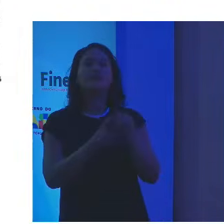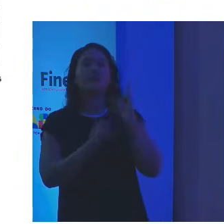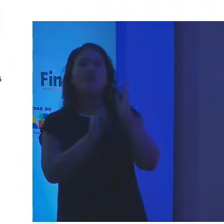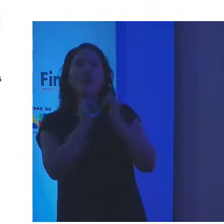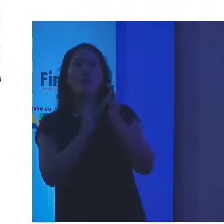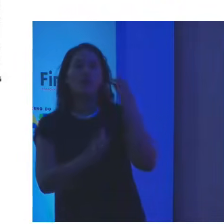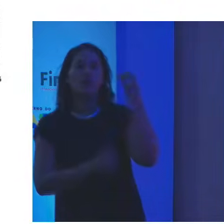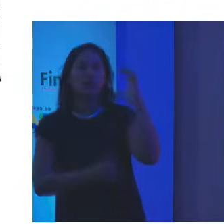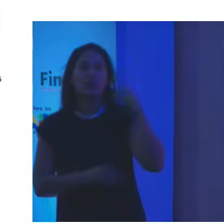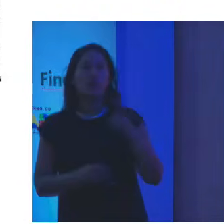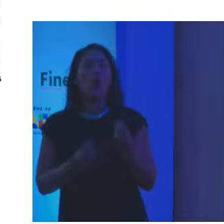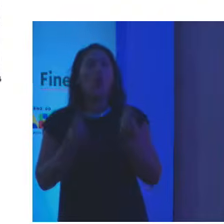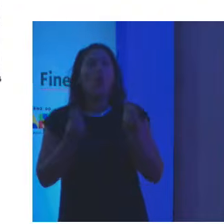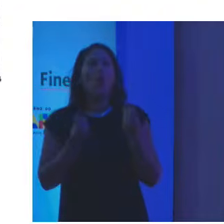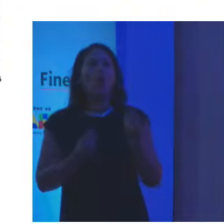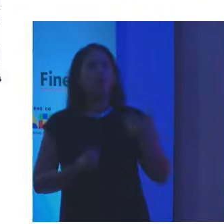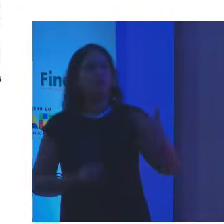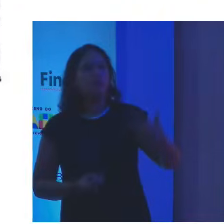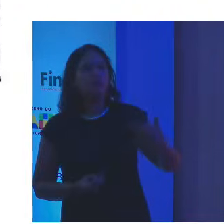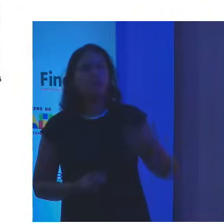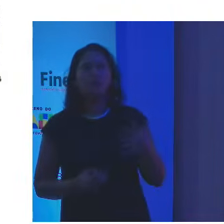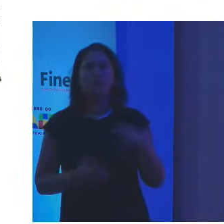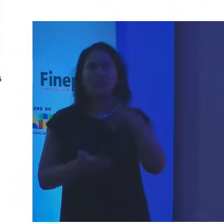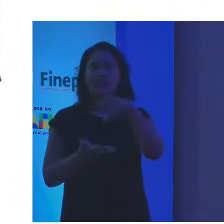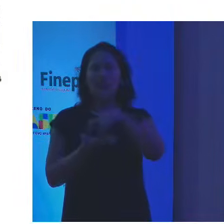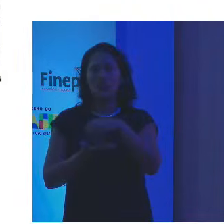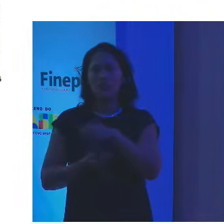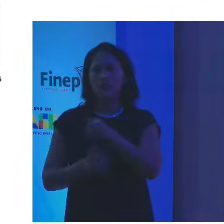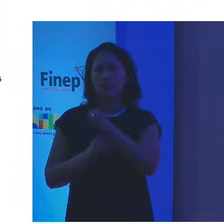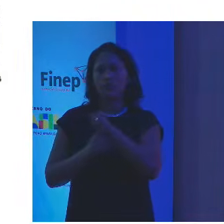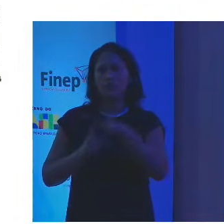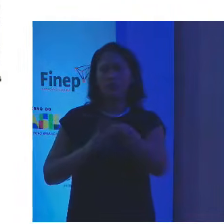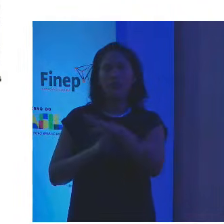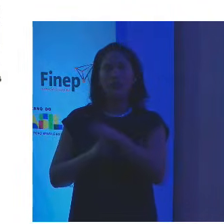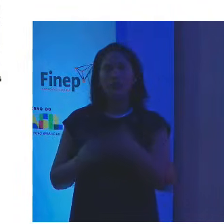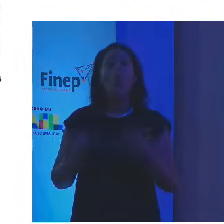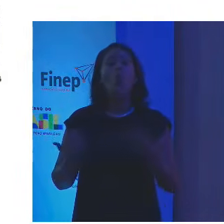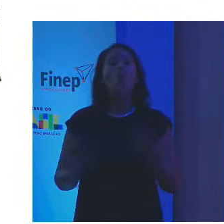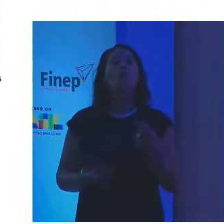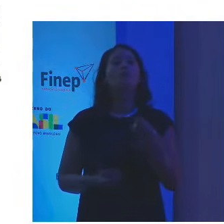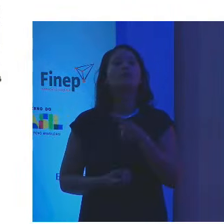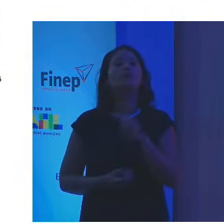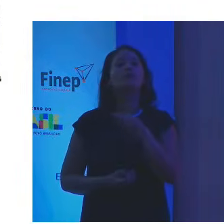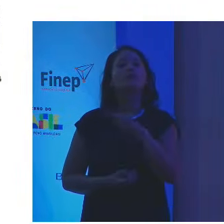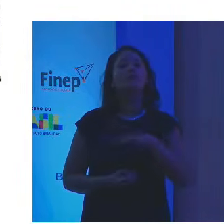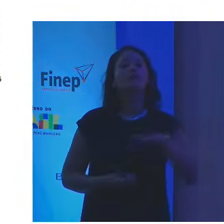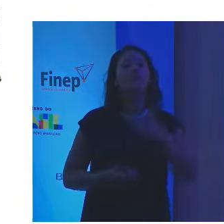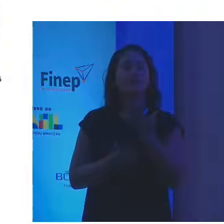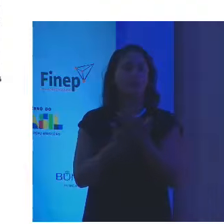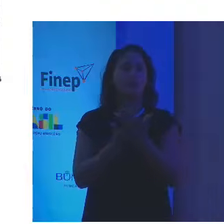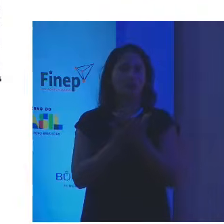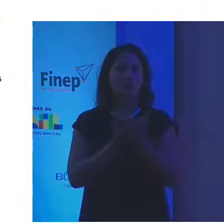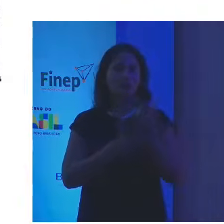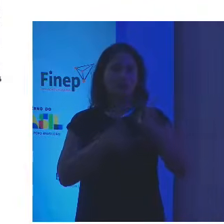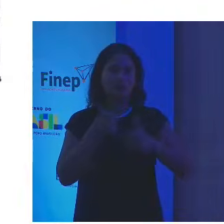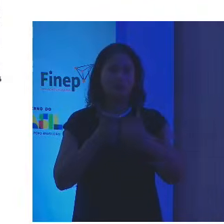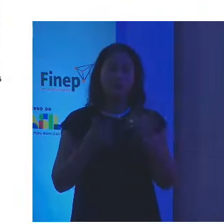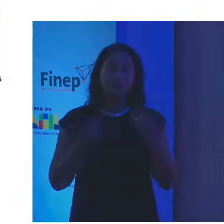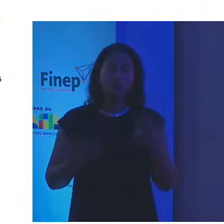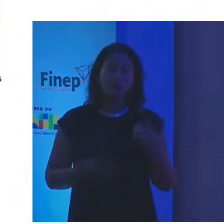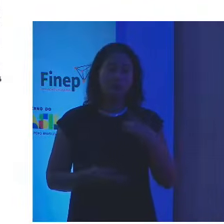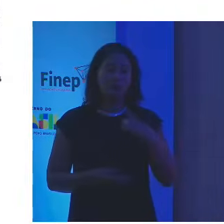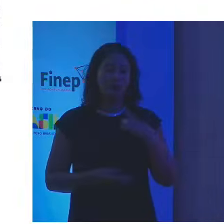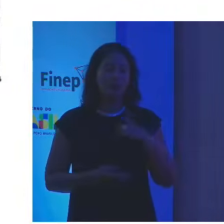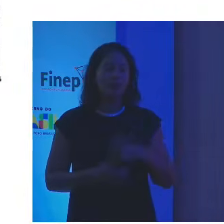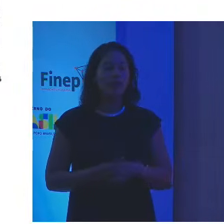informação científica e como que ela chega em determinados setores da sociedade e quais são as áreas de estudo que trabalham com isso, né? Então você